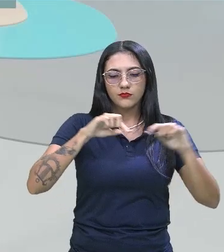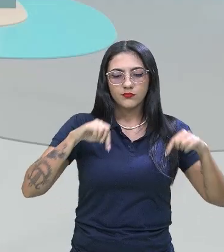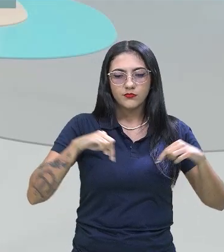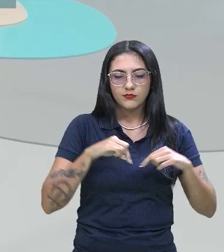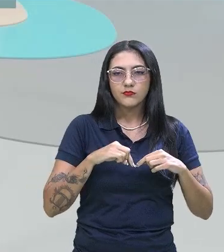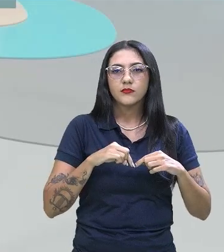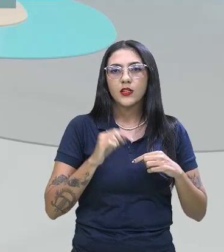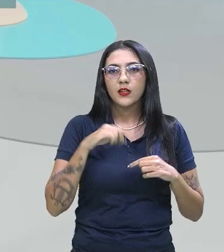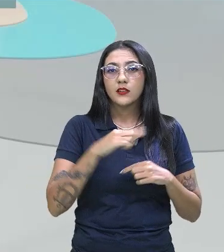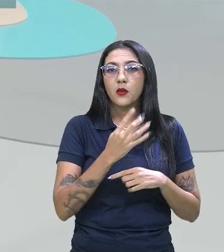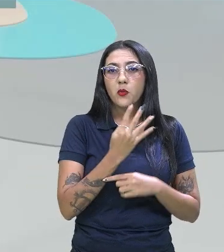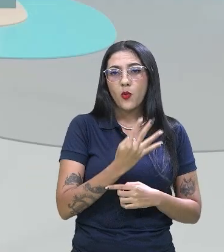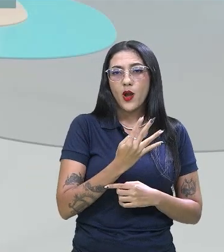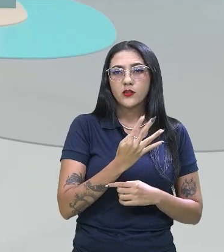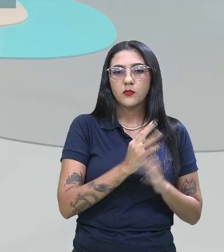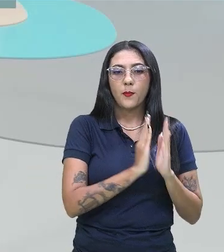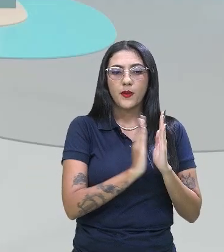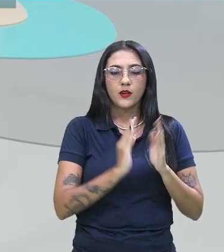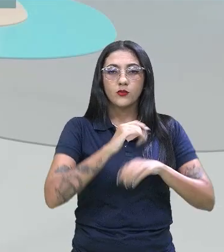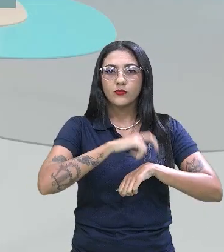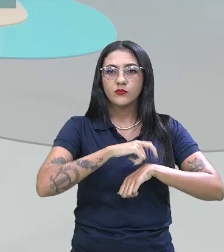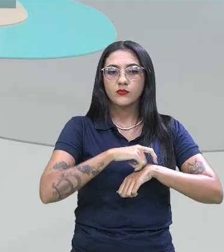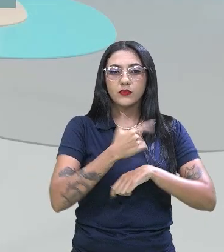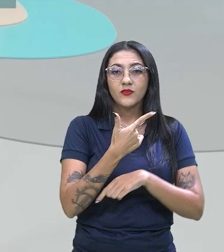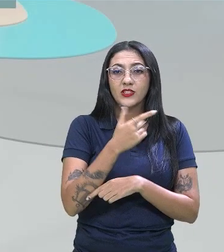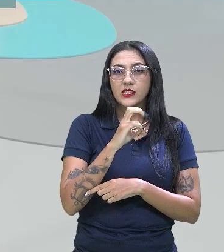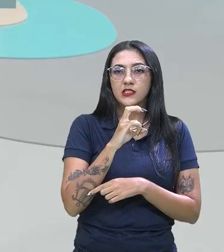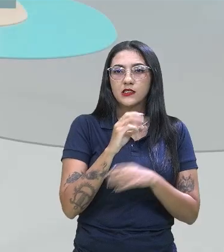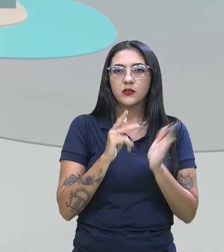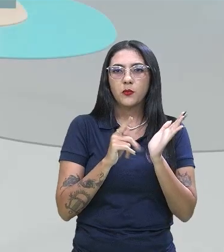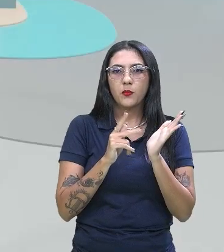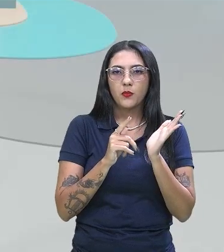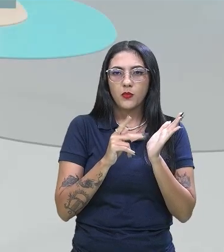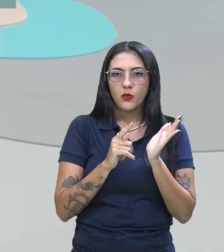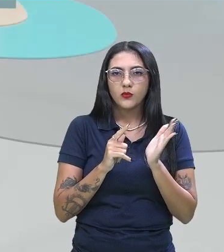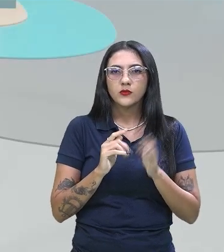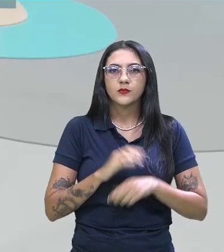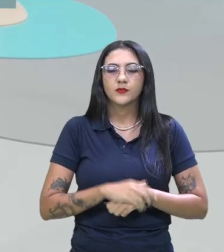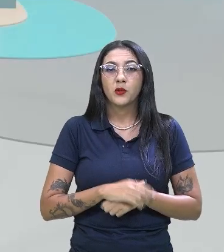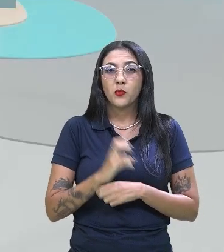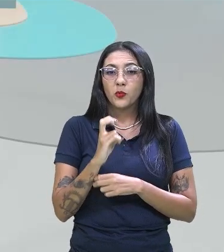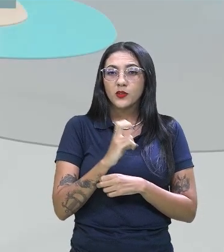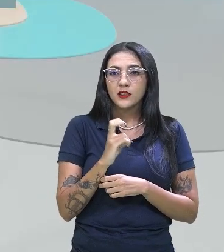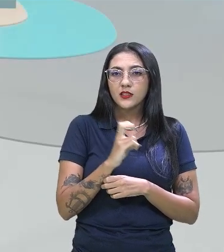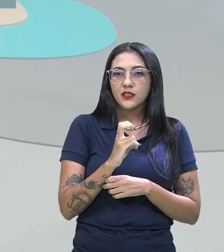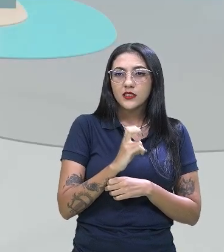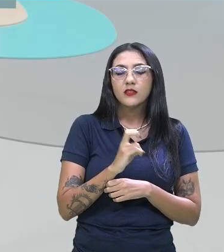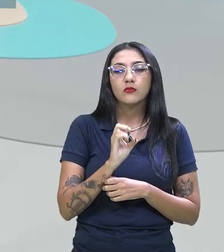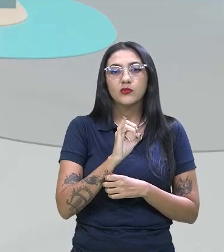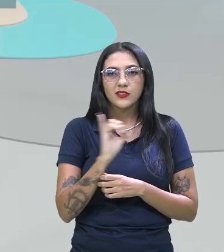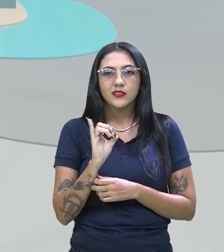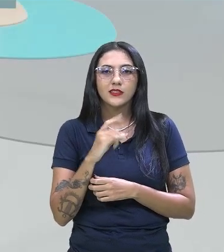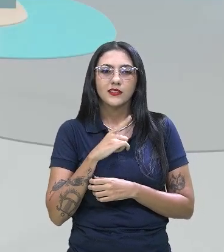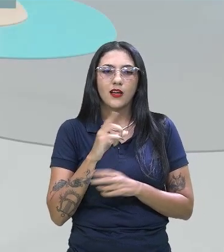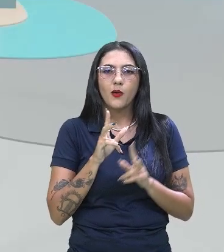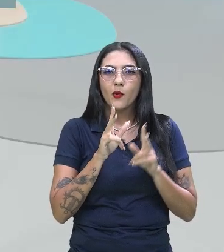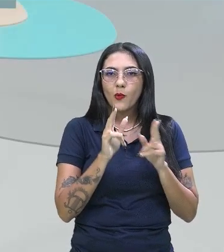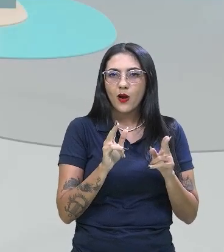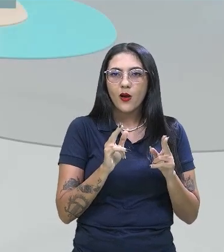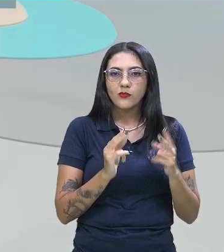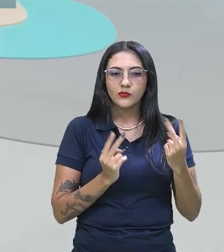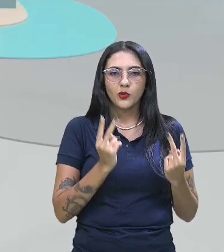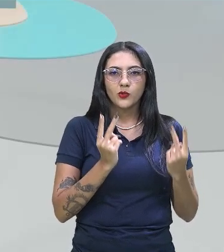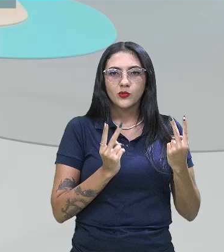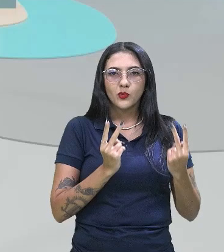sets, cada set com 25 pontos. O quinto set é usado em caso de empate, e aí ele vai